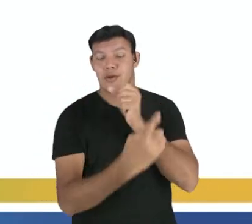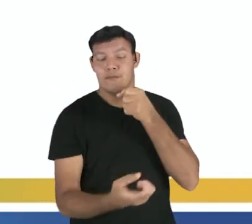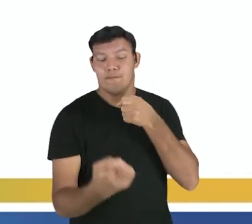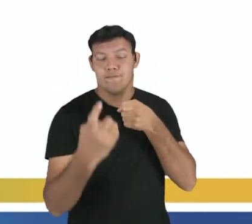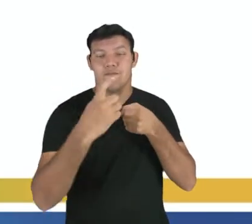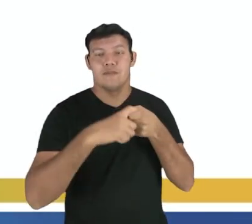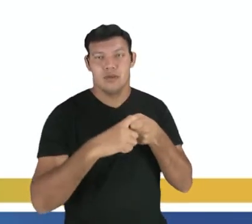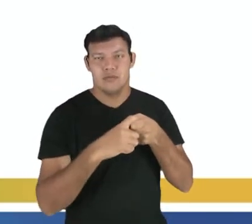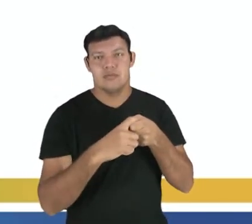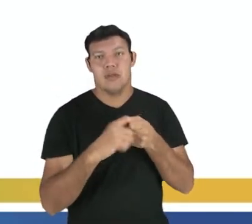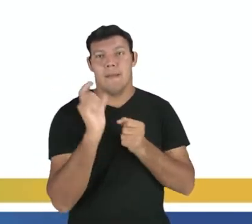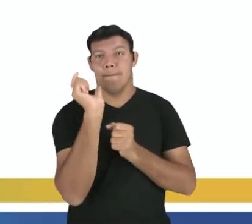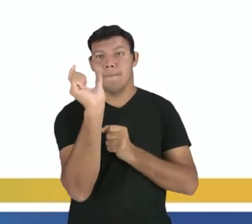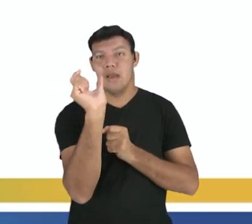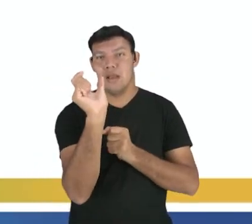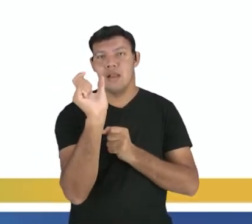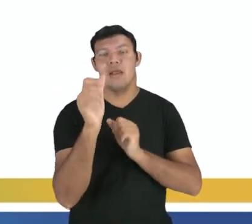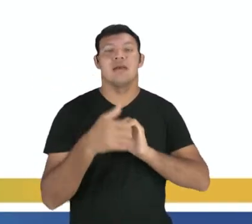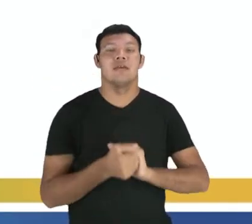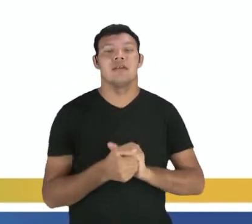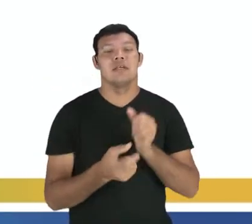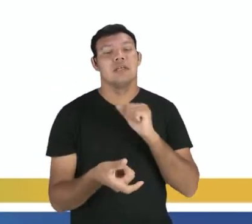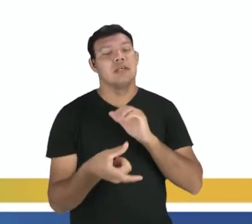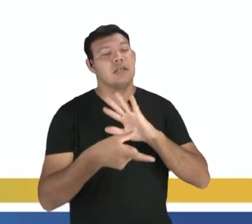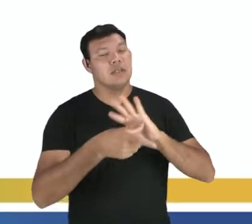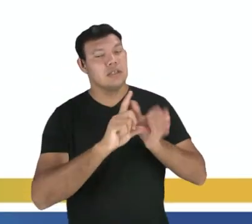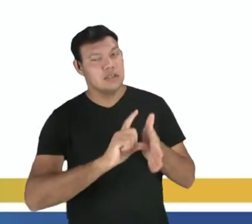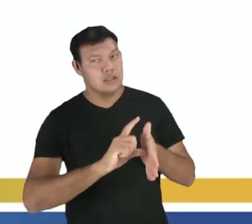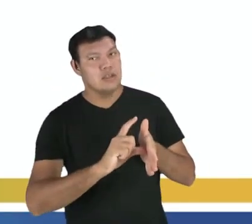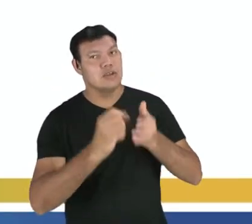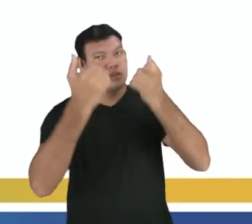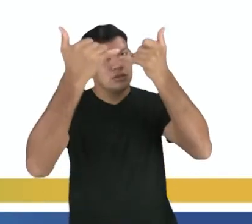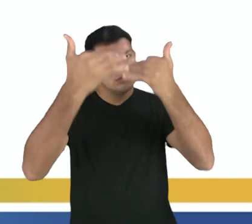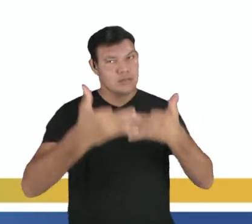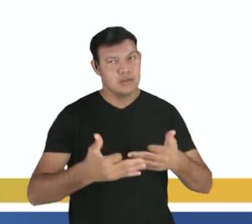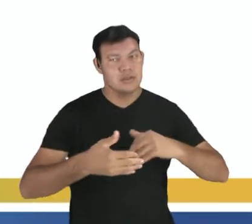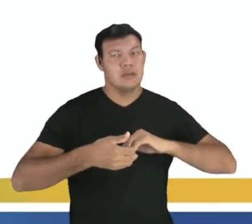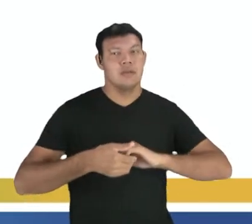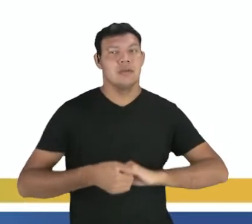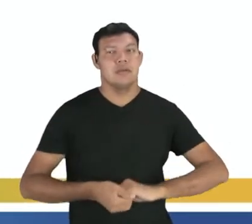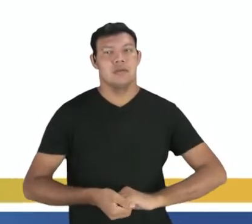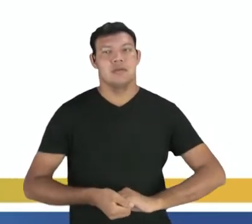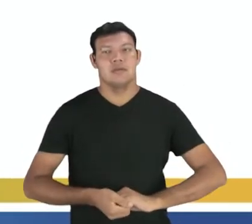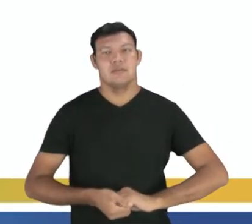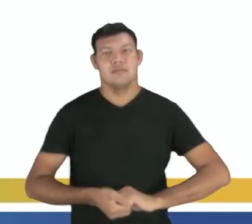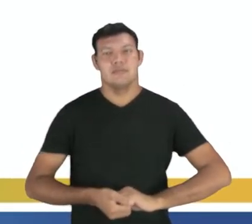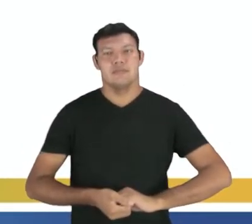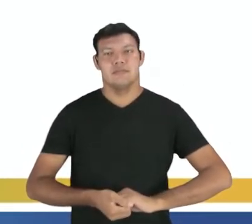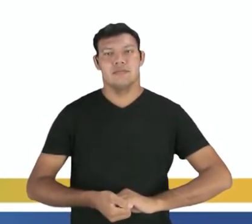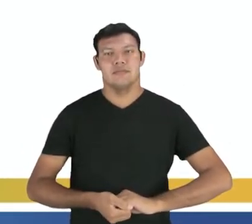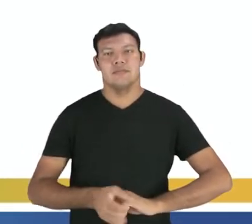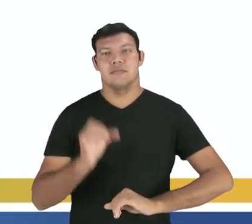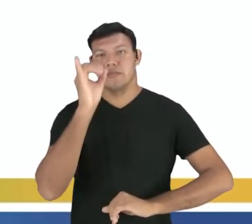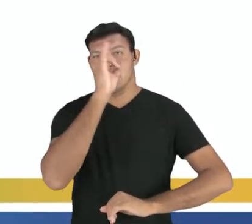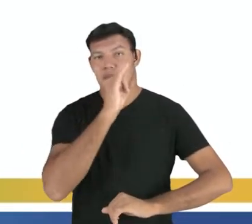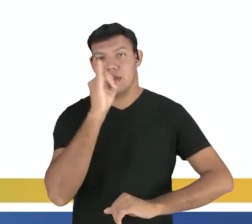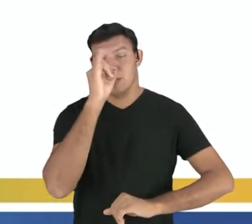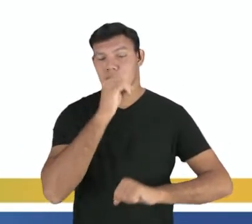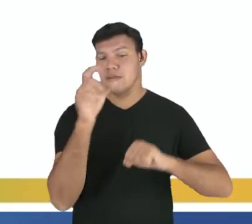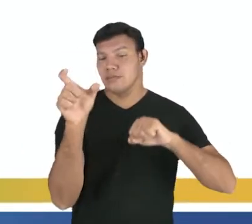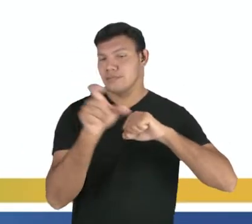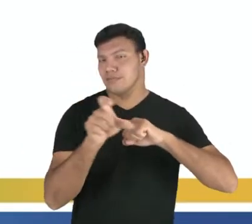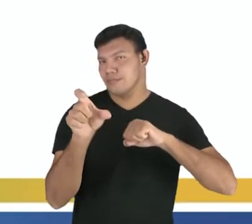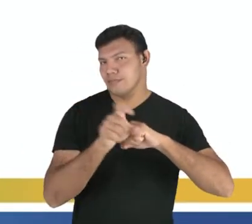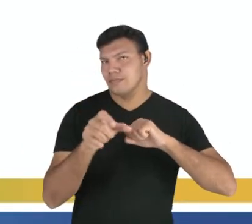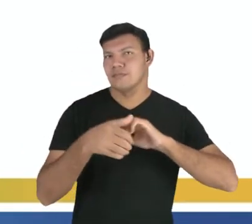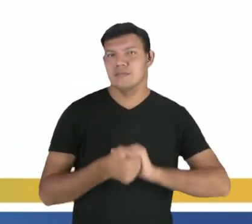retoma. Então, vejam que a palavra que, ela retoma a palavra anterior, porco, né? O substantivo